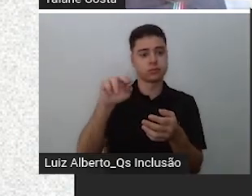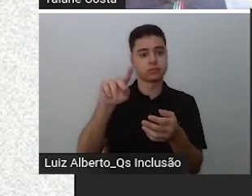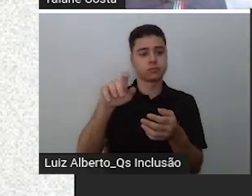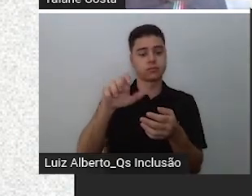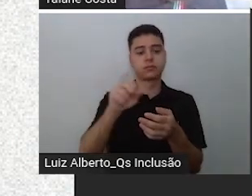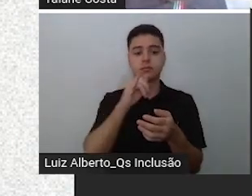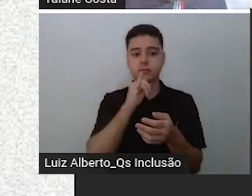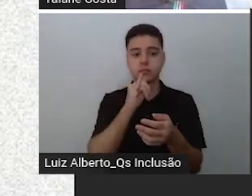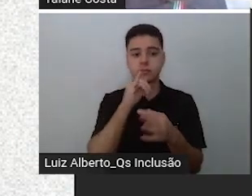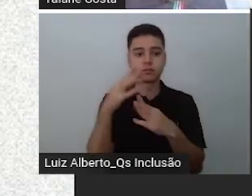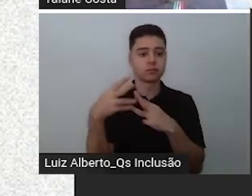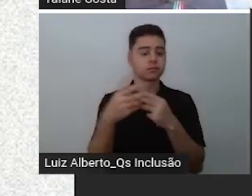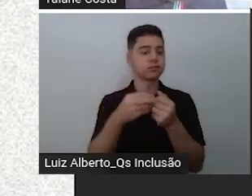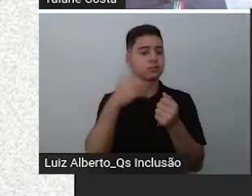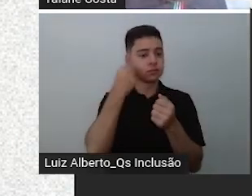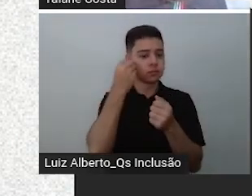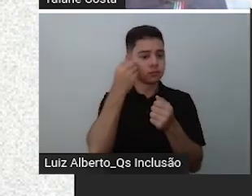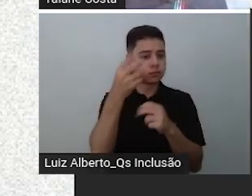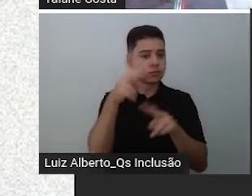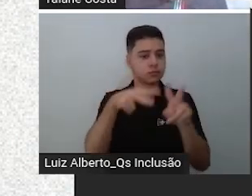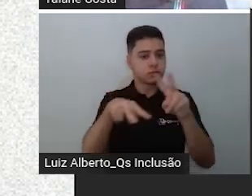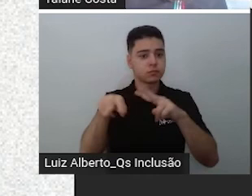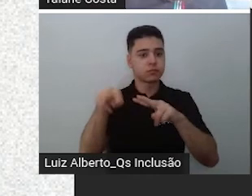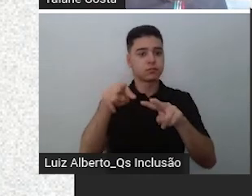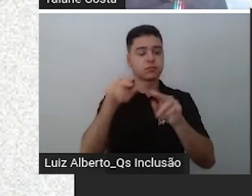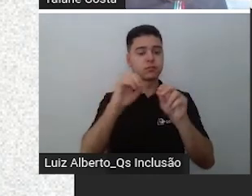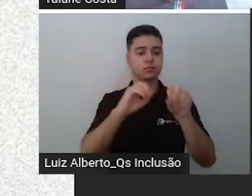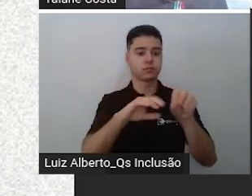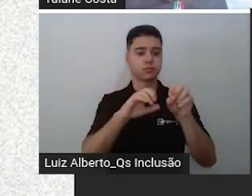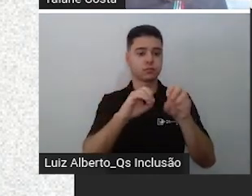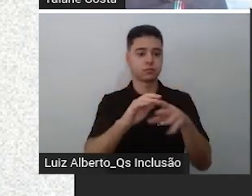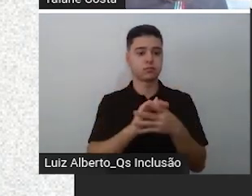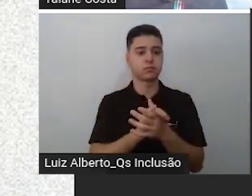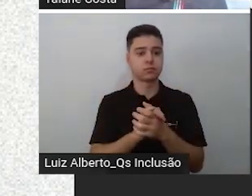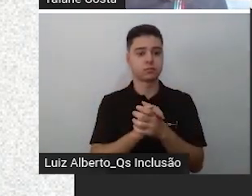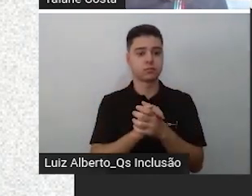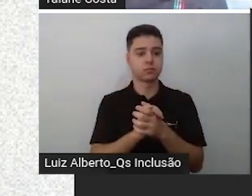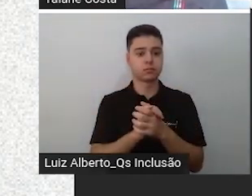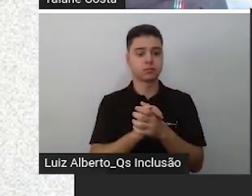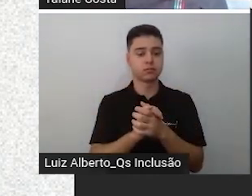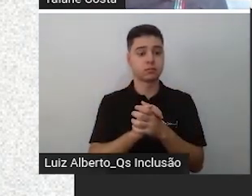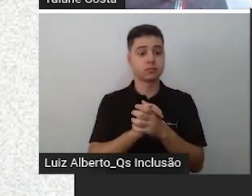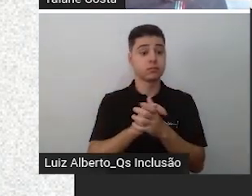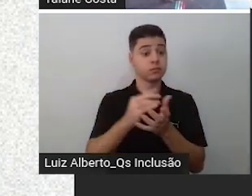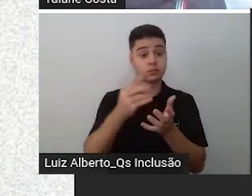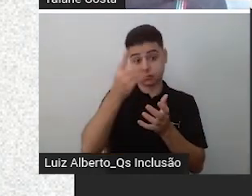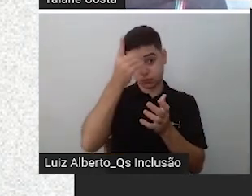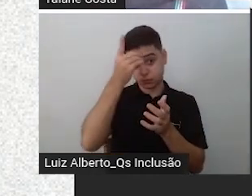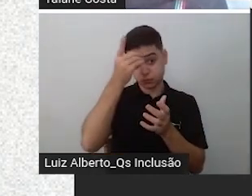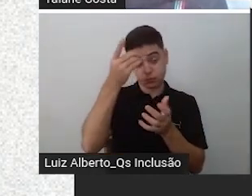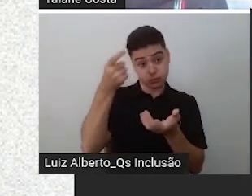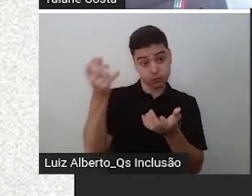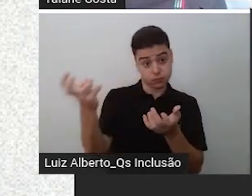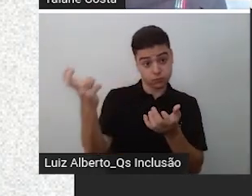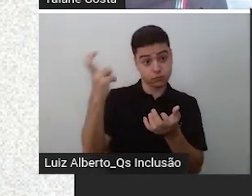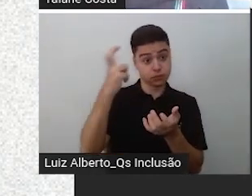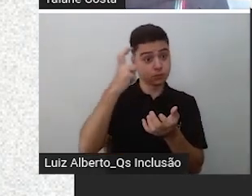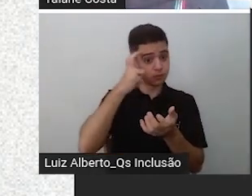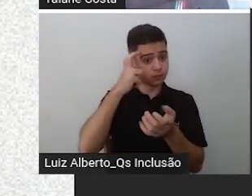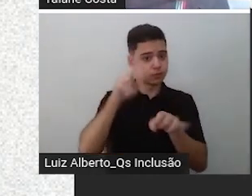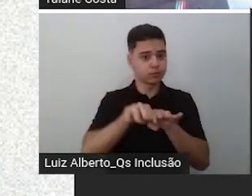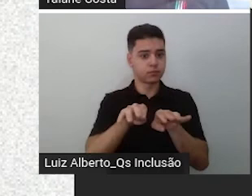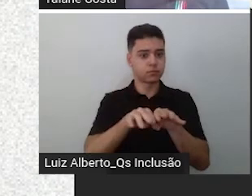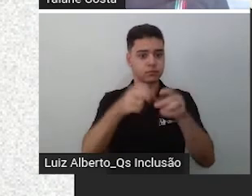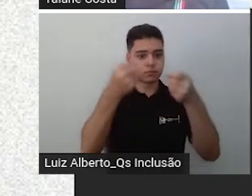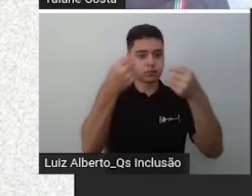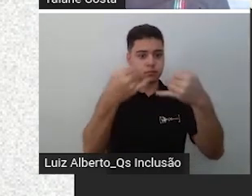especialista em avaliação educacional e cultura, ela vai falar um pouquinho dessa